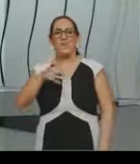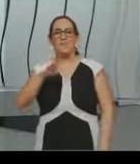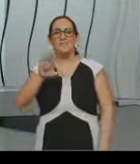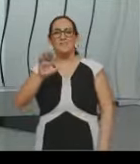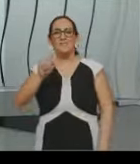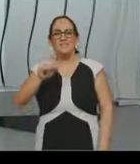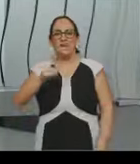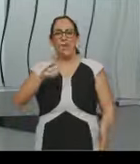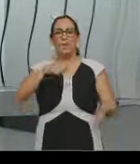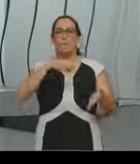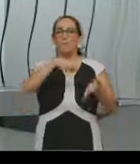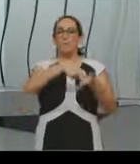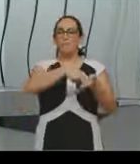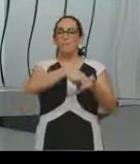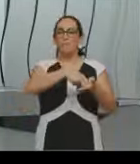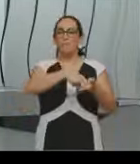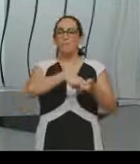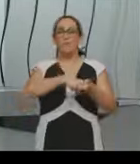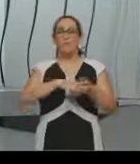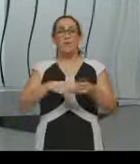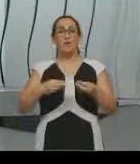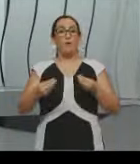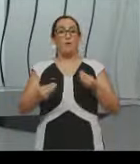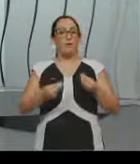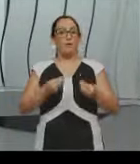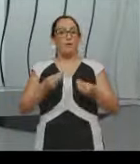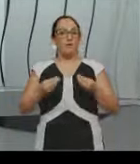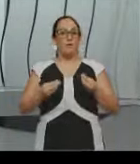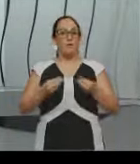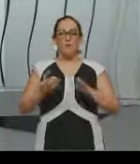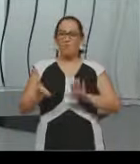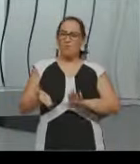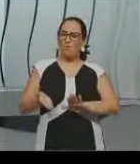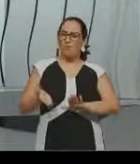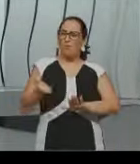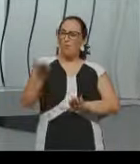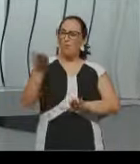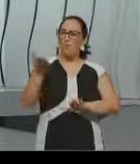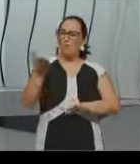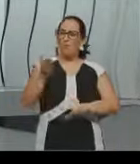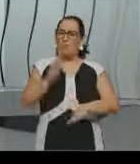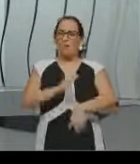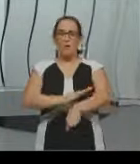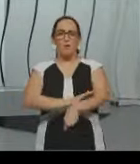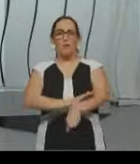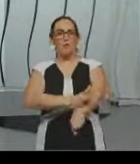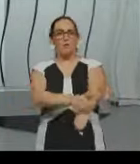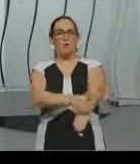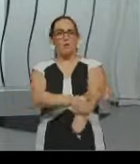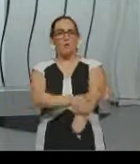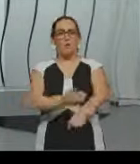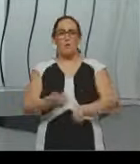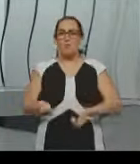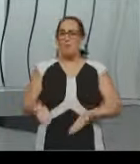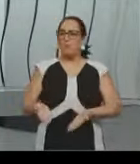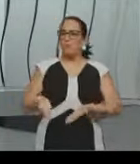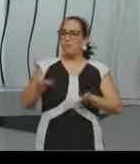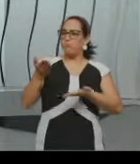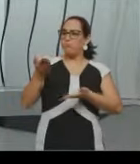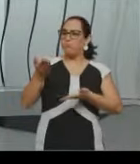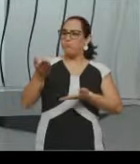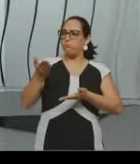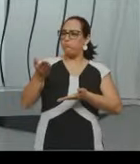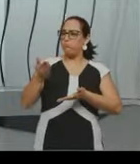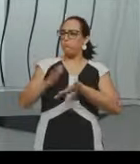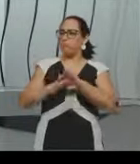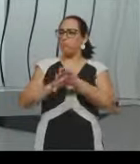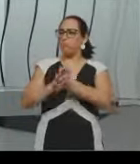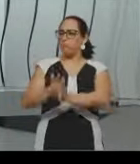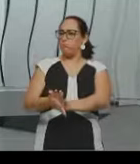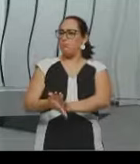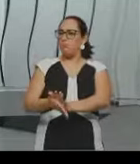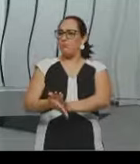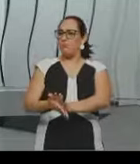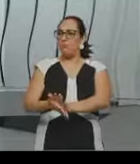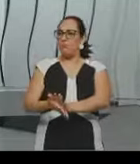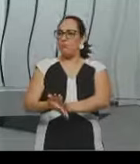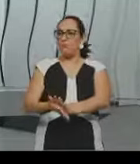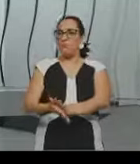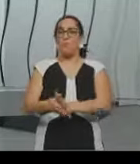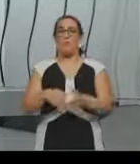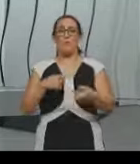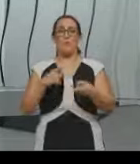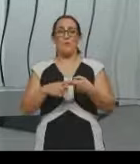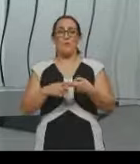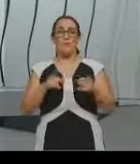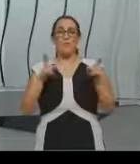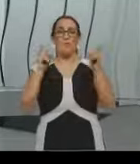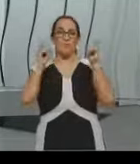vai acentuar o preconceito, como que vai acentuar aí a discriminação. Por quê, gente? É muito complicado a gente tratar de